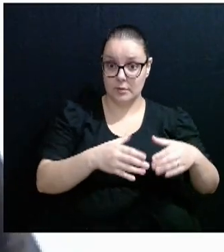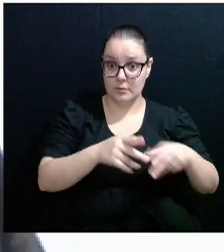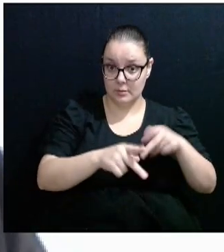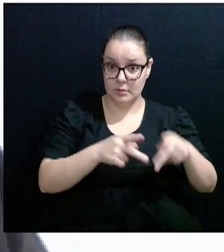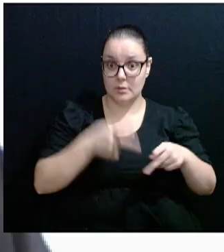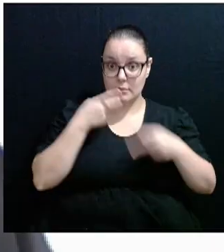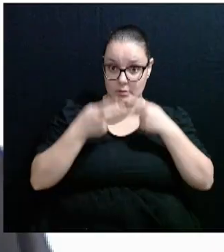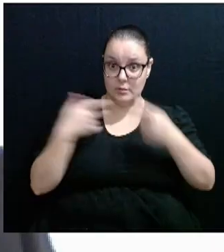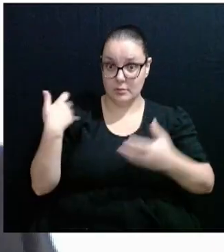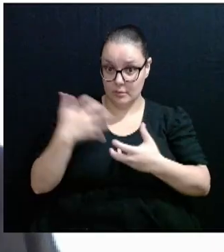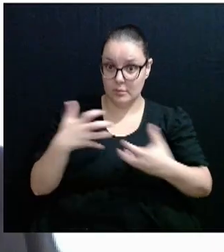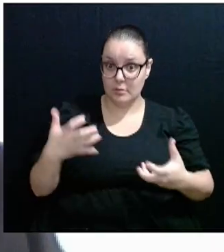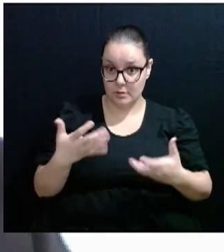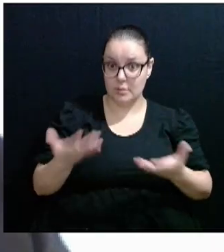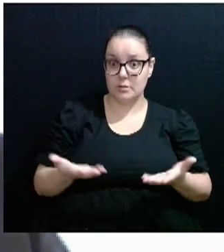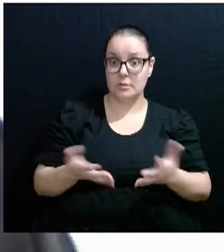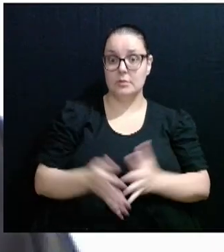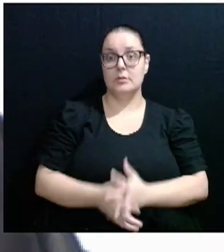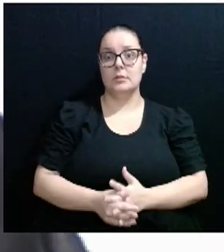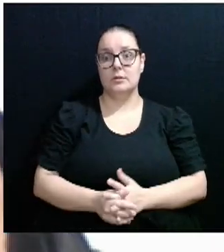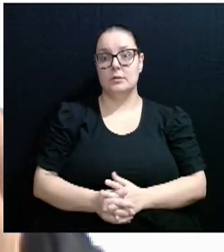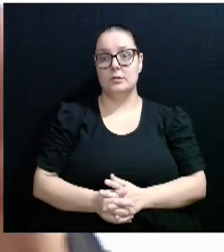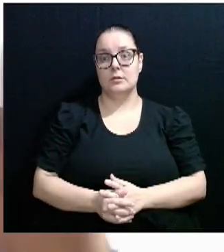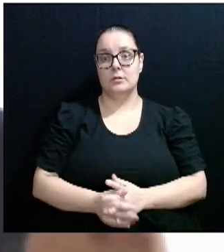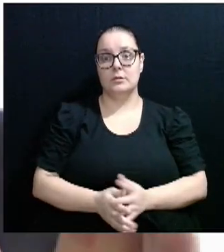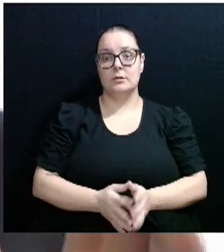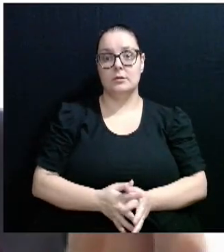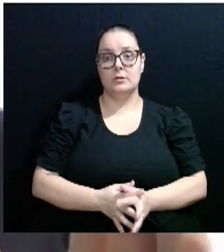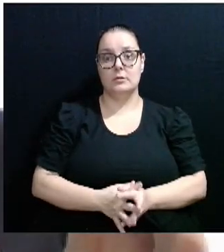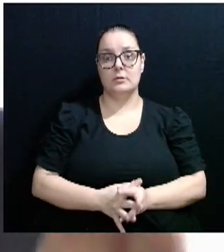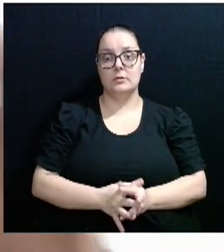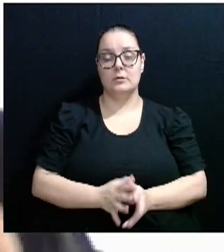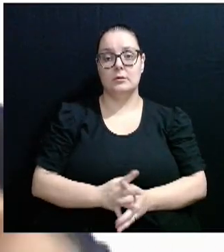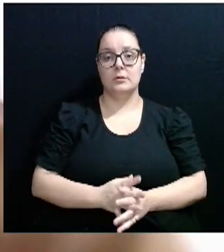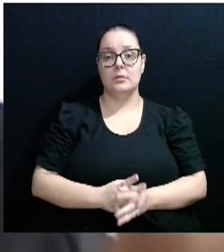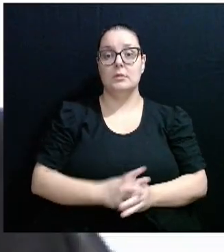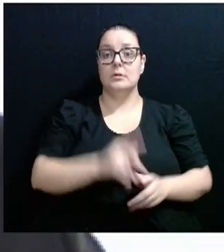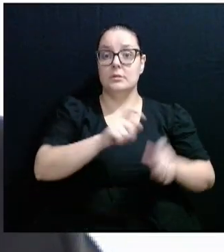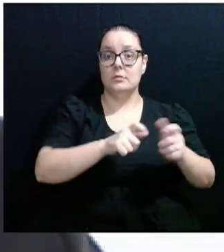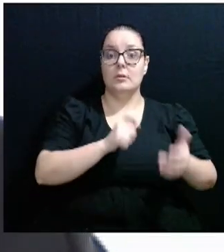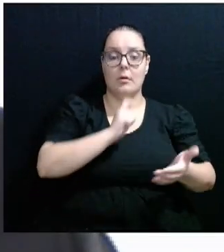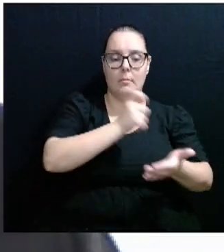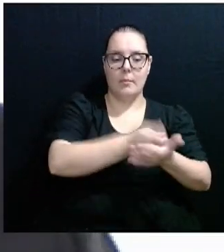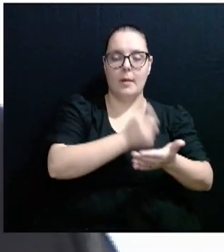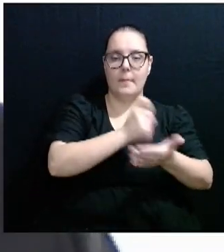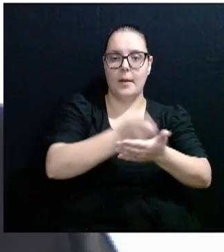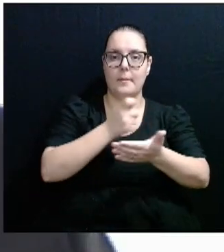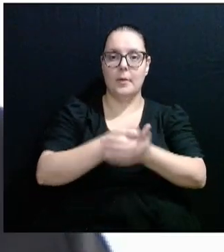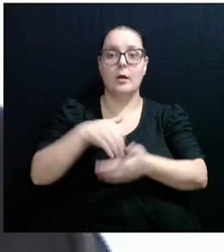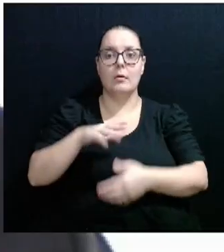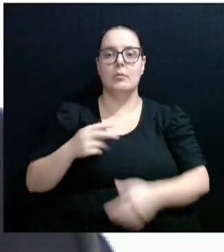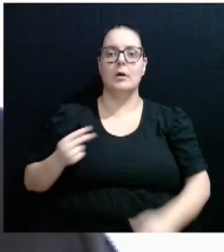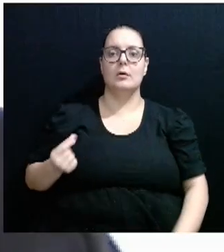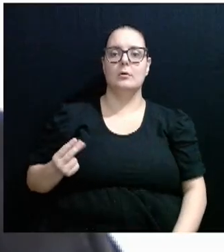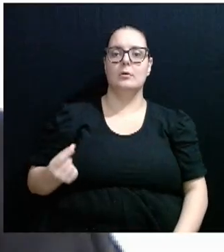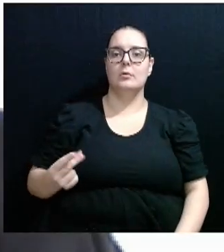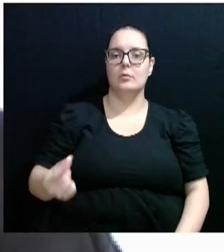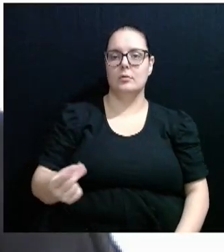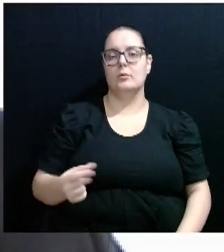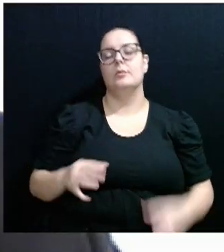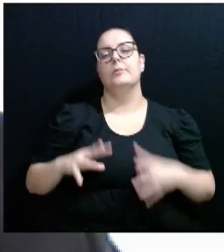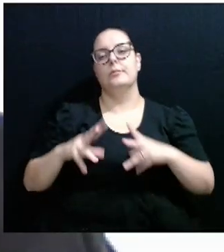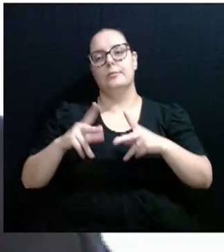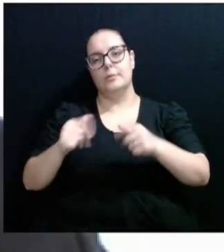são os idosos, são as pessoas que pagaram por mais tempo para todas essas